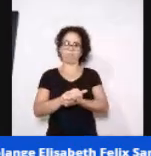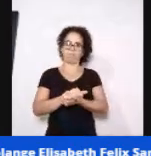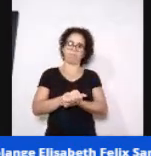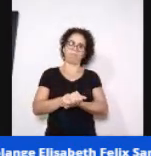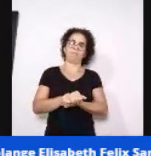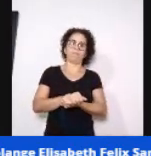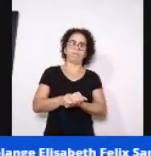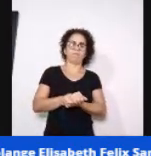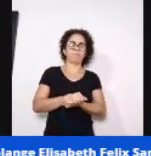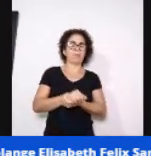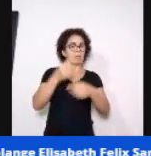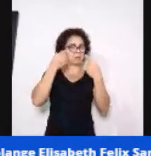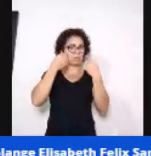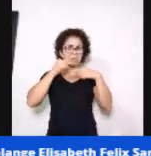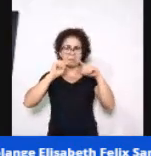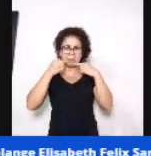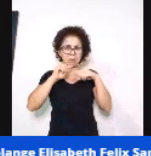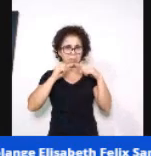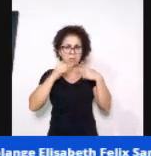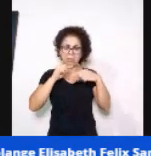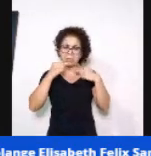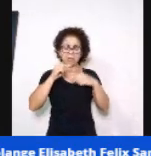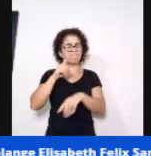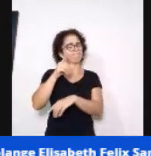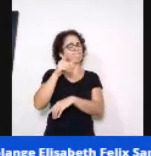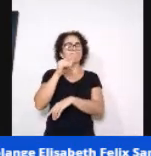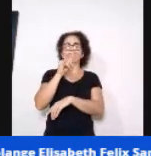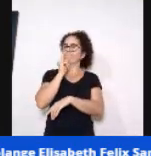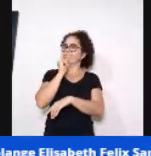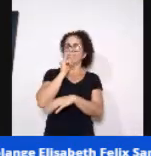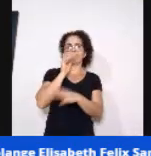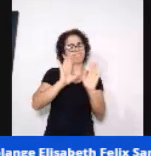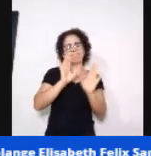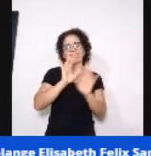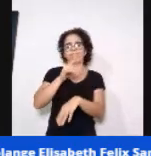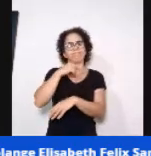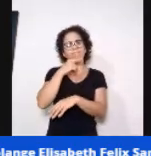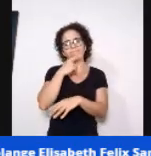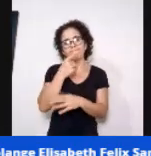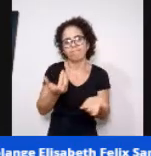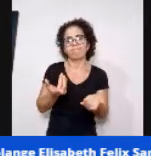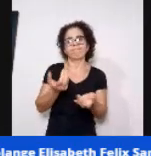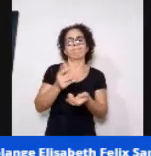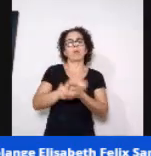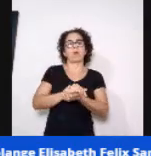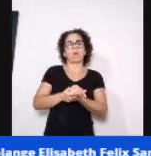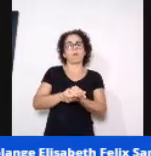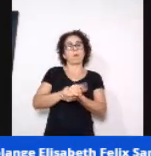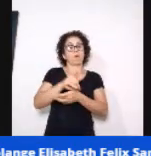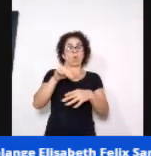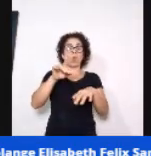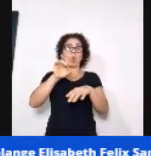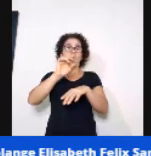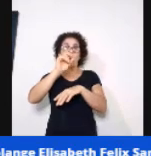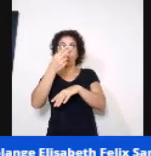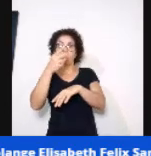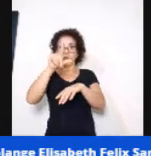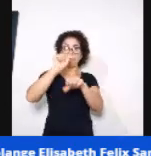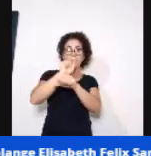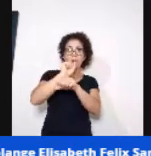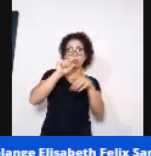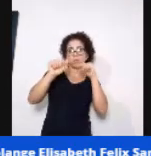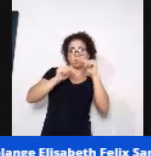Não reclamar não vai adiantar. Você não tem que trabalhar assim? Você não vai ter que dar aula dessa forma? Ou você vai parar de trabalhar, vai perder o emprego?